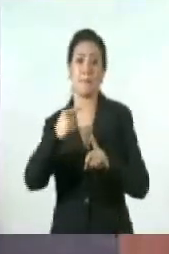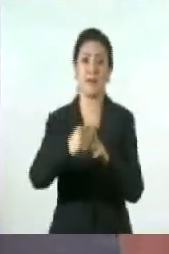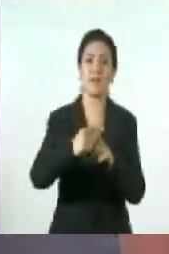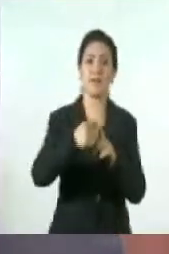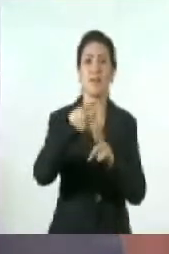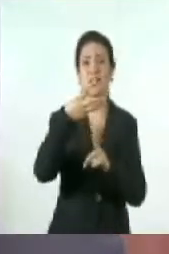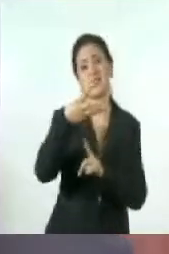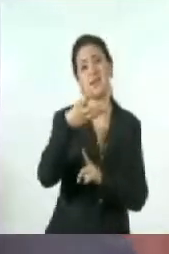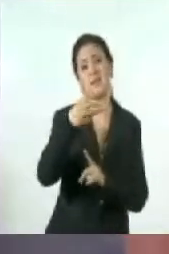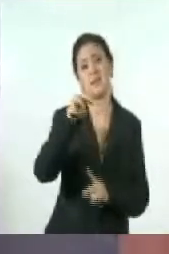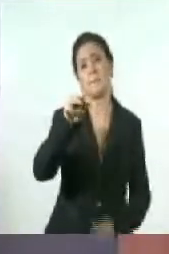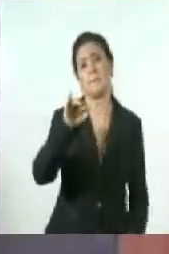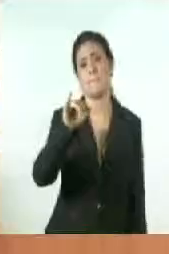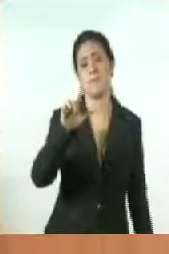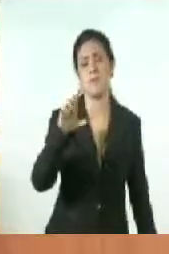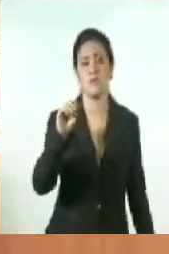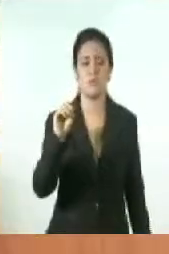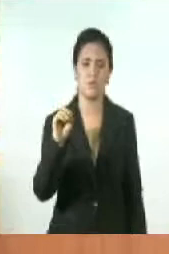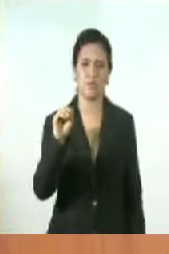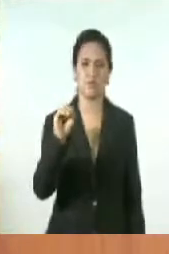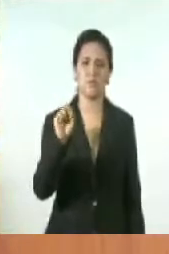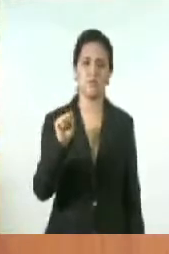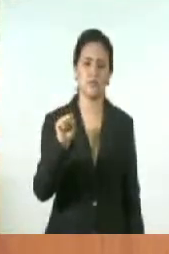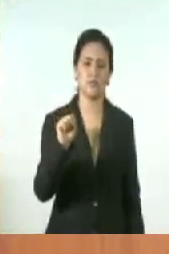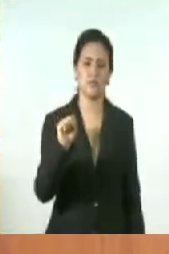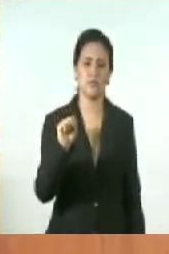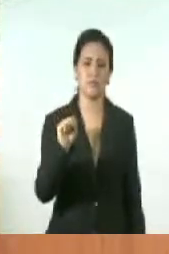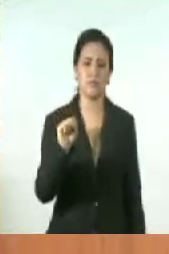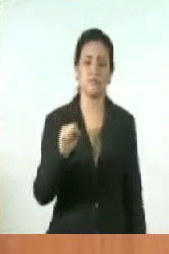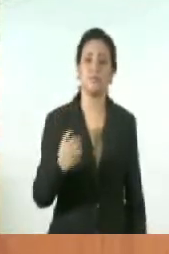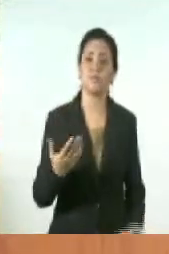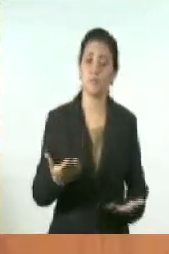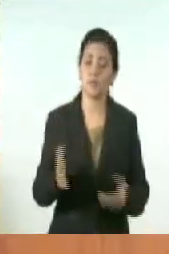mais de 3 milhões de reais. Então, nós estamos trazendo aqui fatos. Aí,